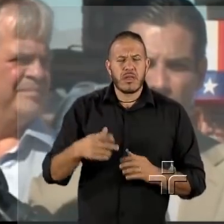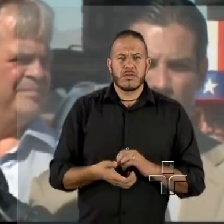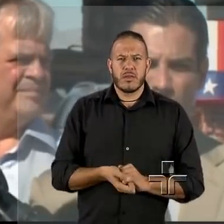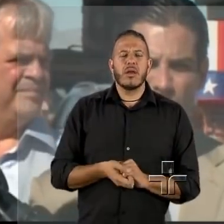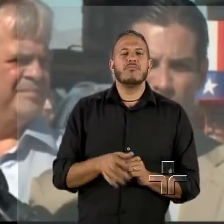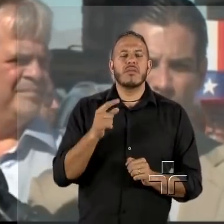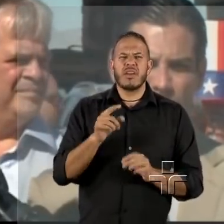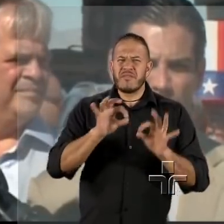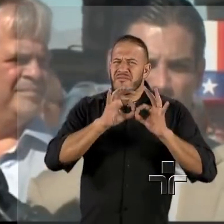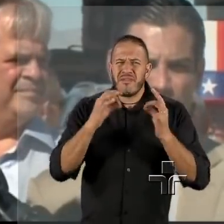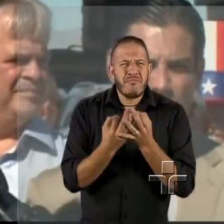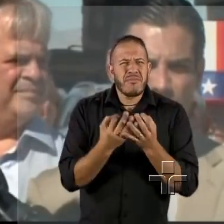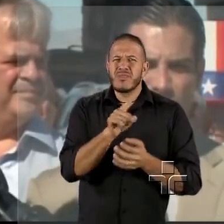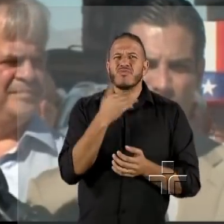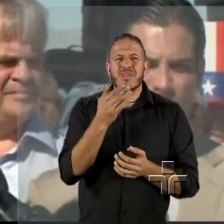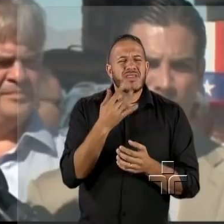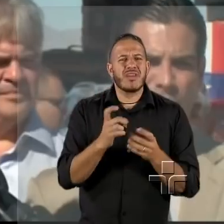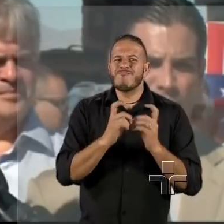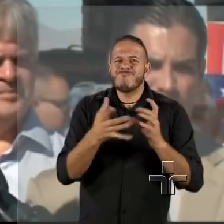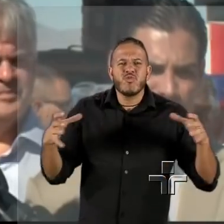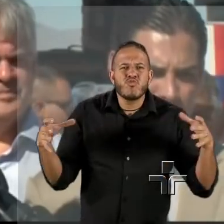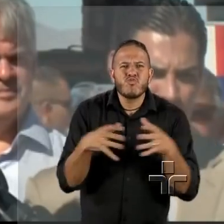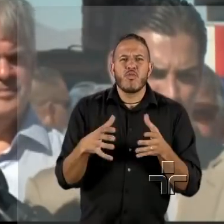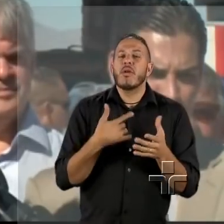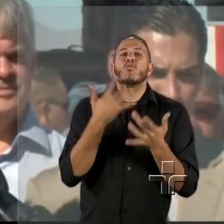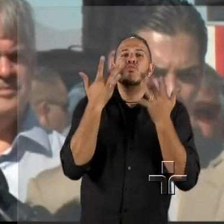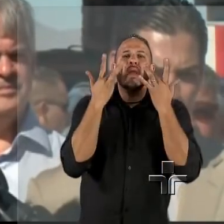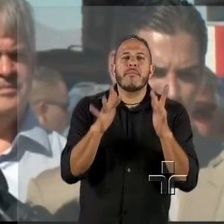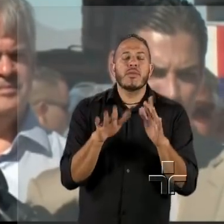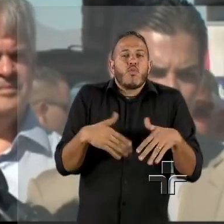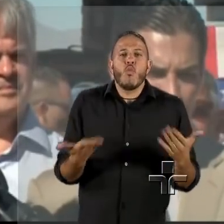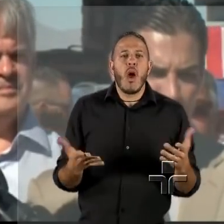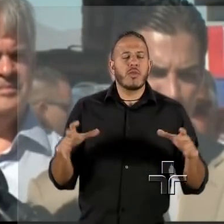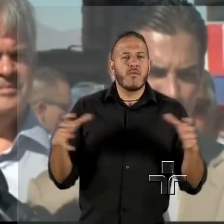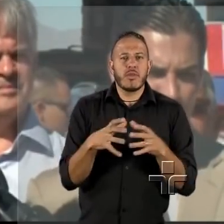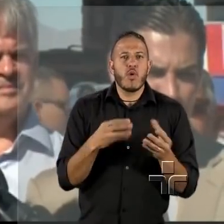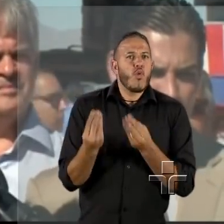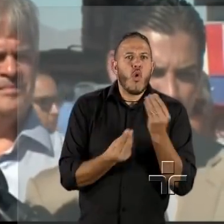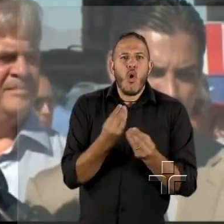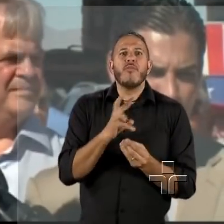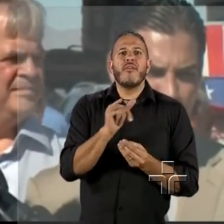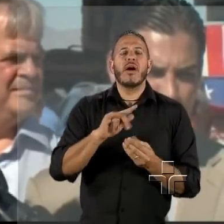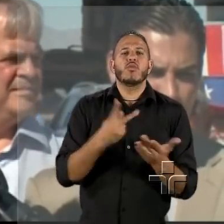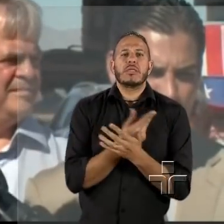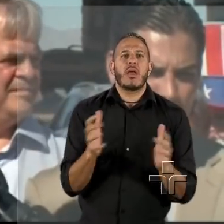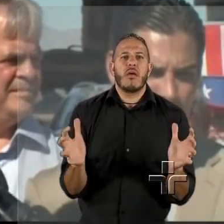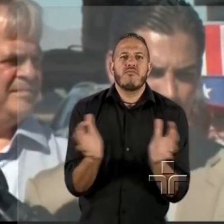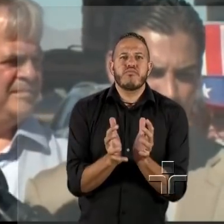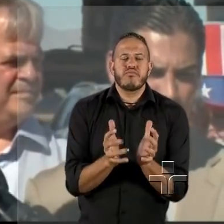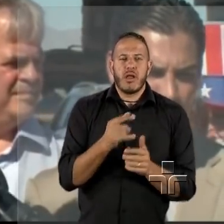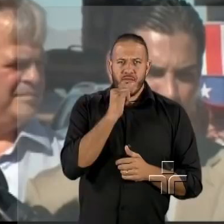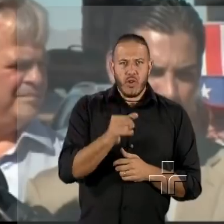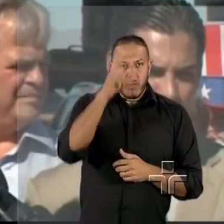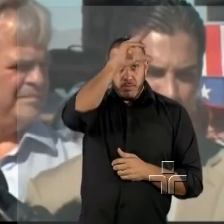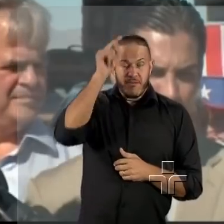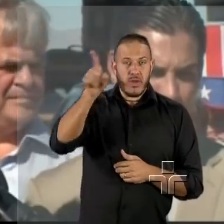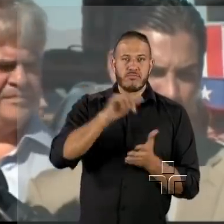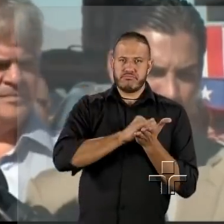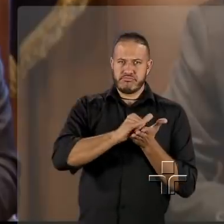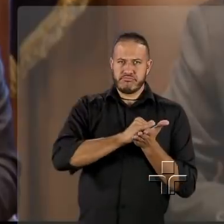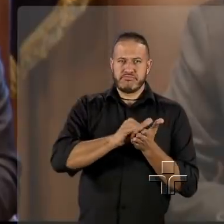Estados Unidos. O destino dela foi o mesmo de 2.000 crianças, separada da mãe e levada para um centro de